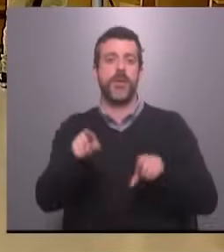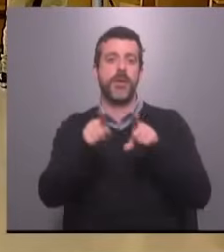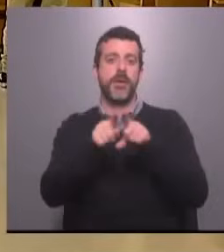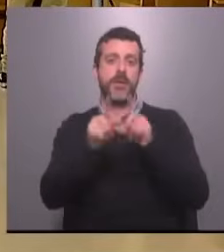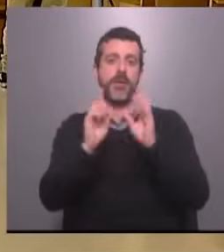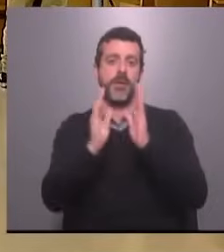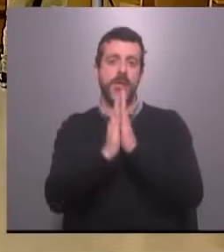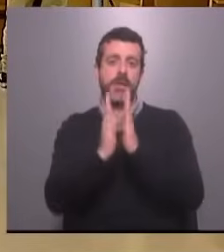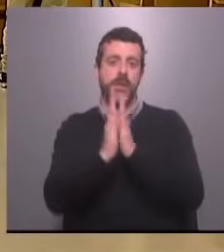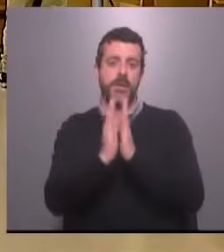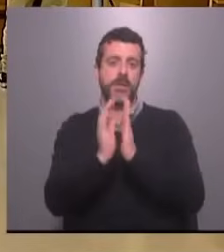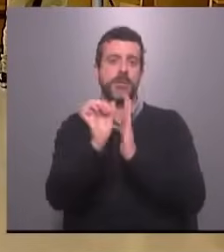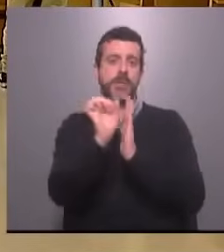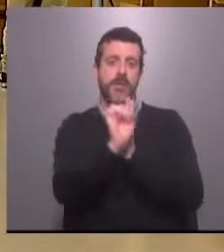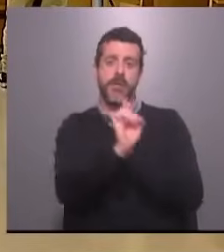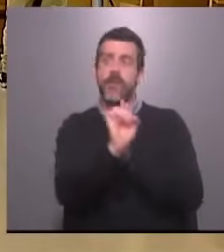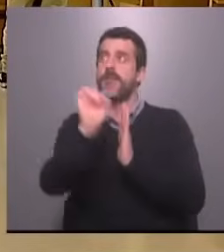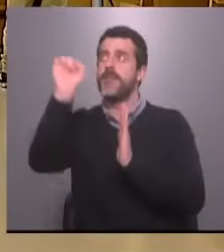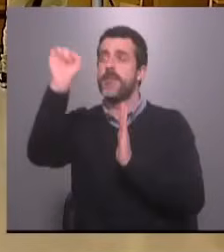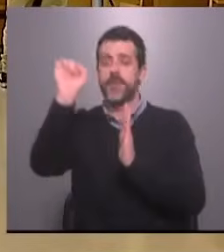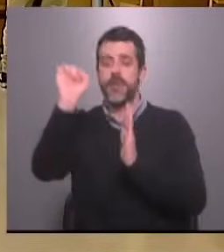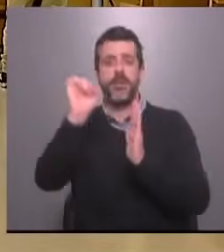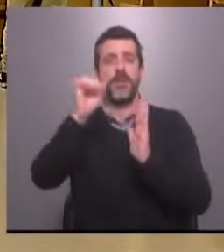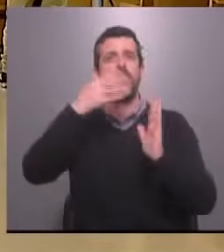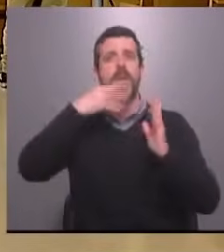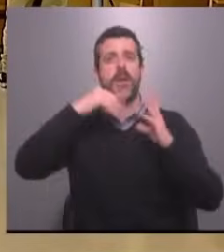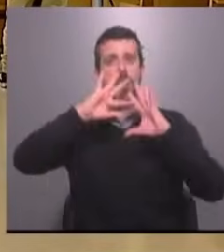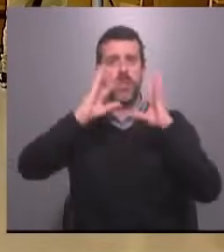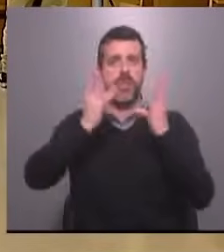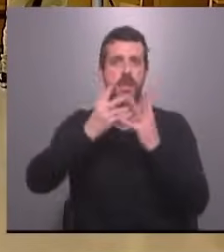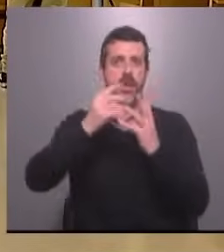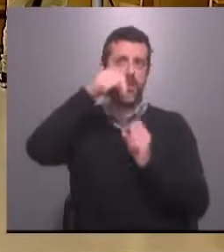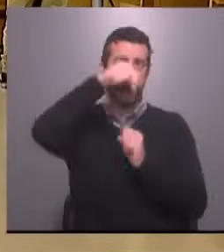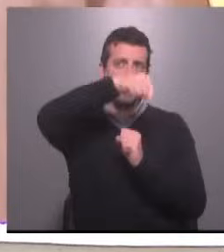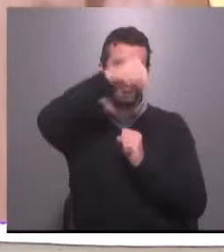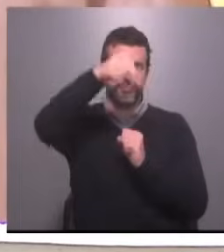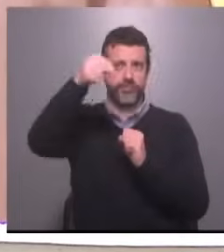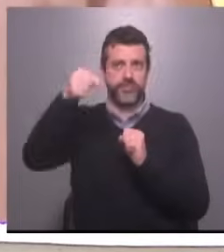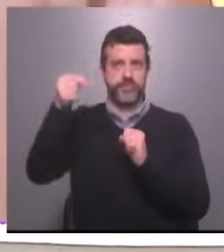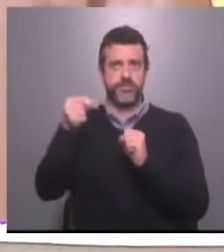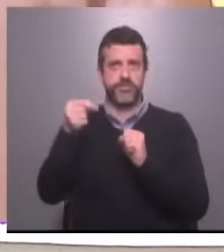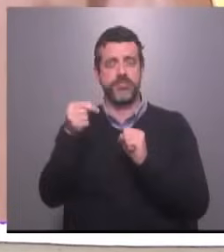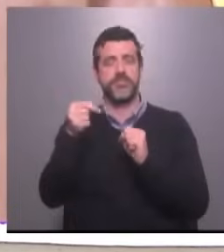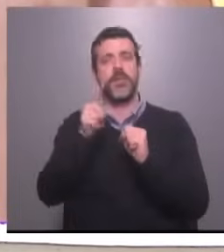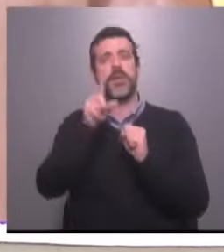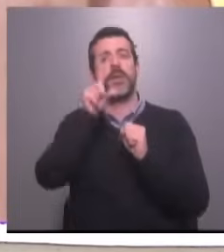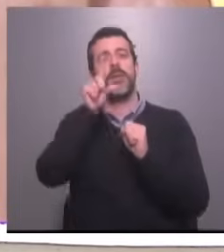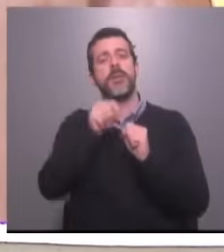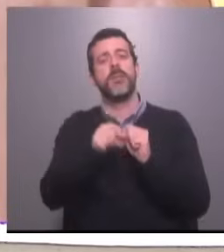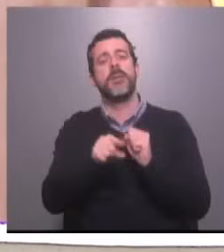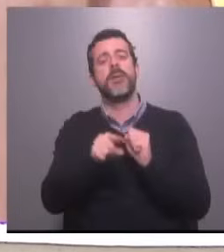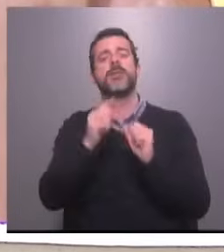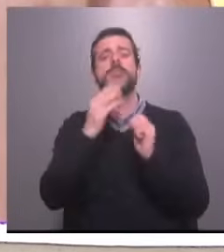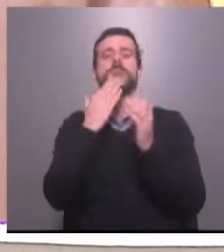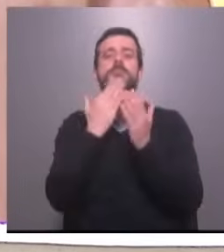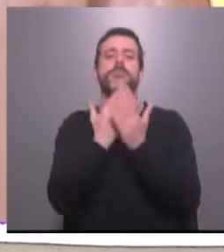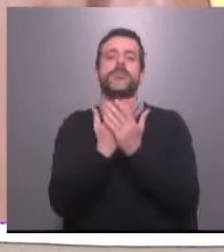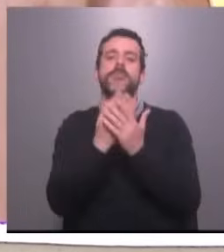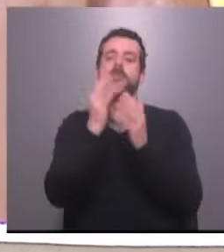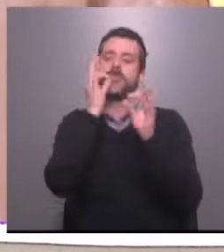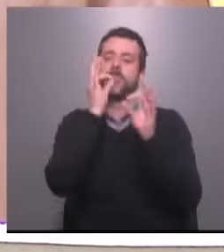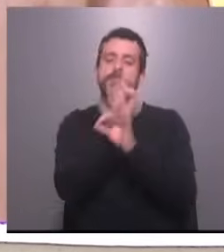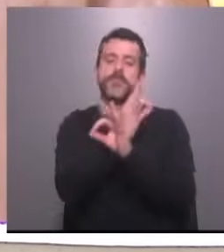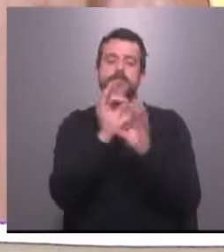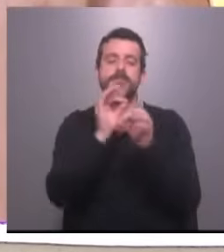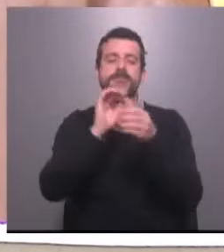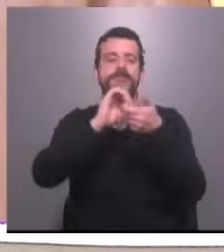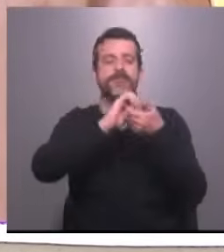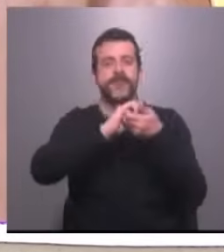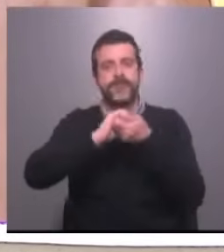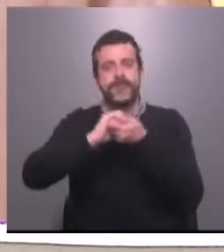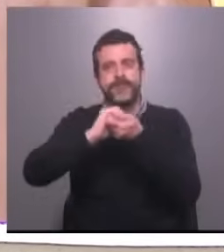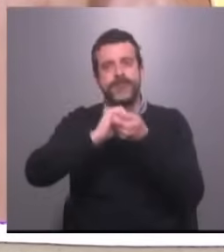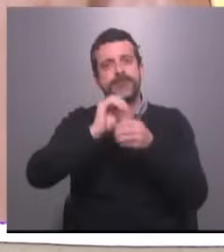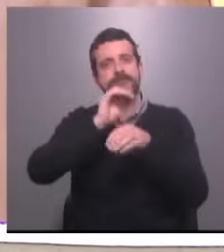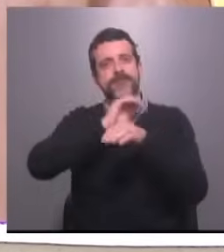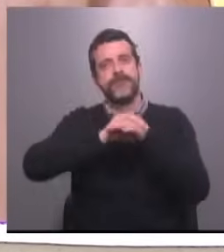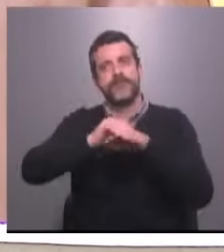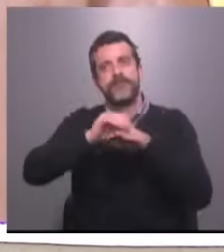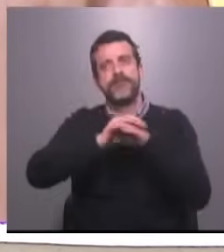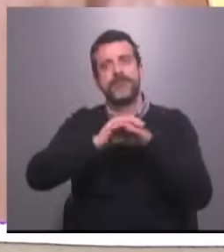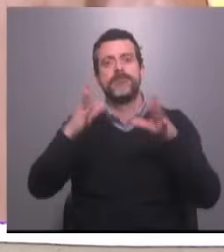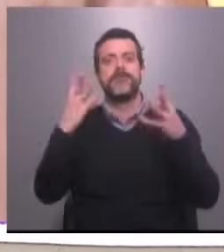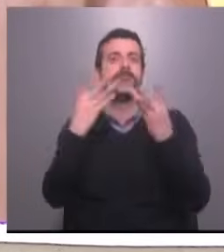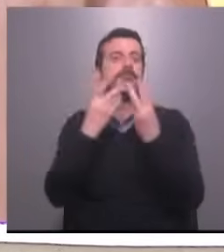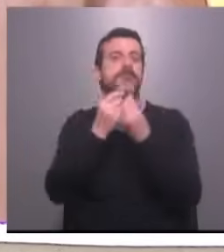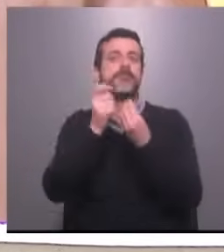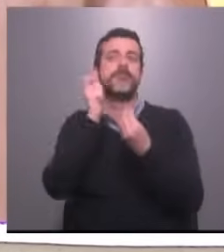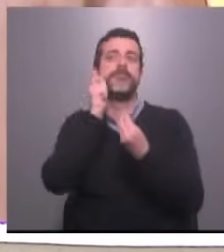Lembrai-vos, Senhor, da vossa Igreja dispersa por toda a terra e tornai-a perfeita na